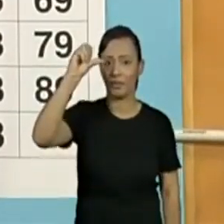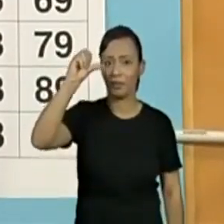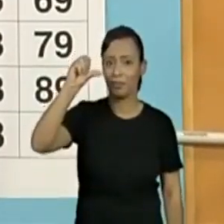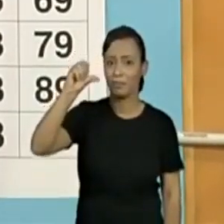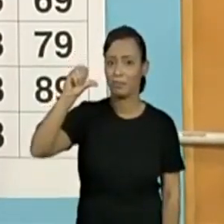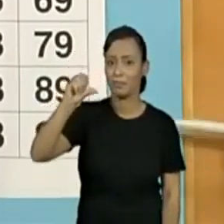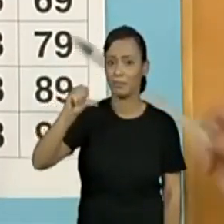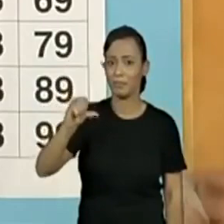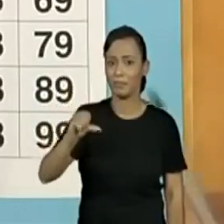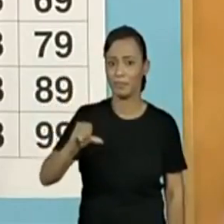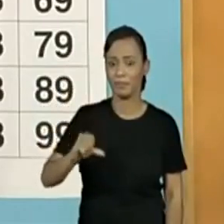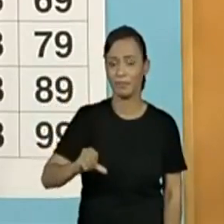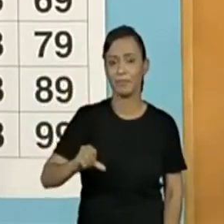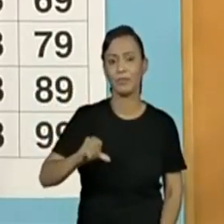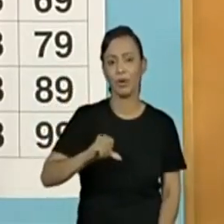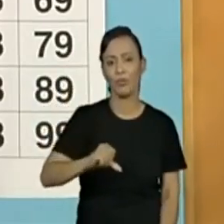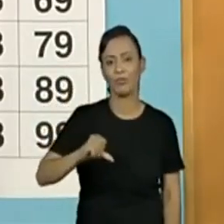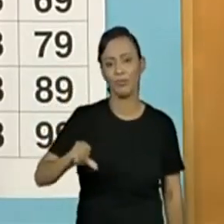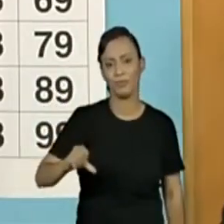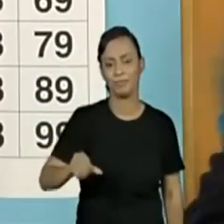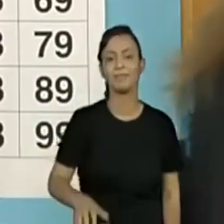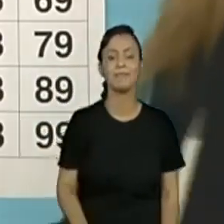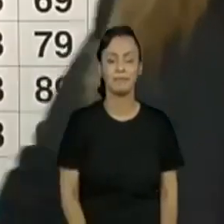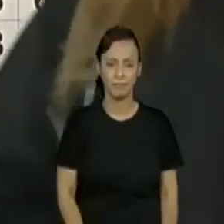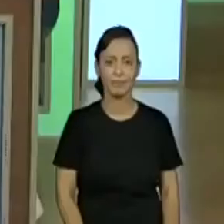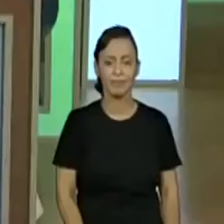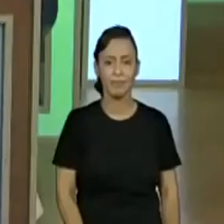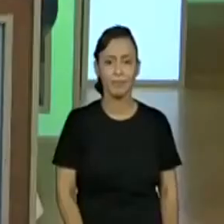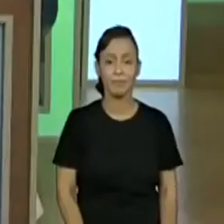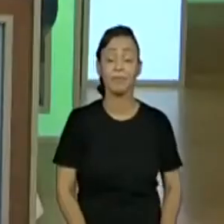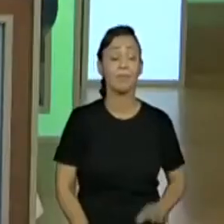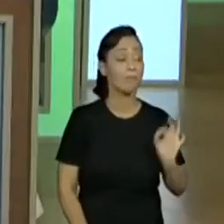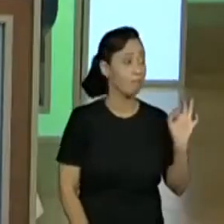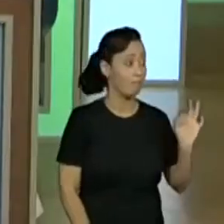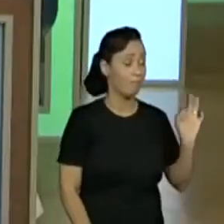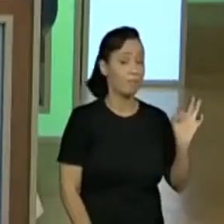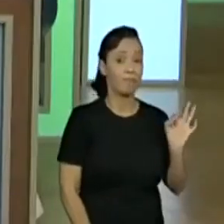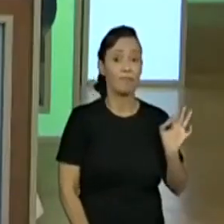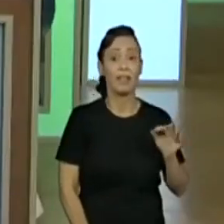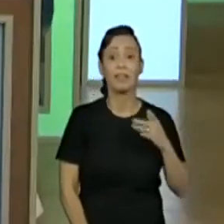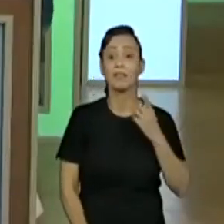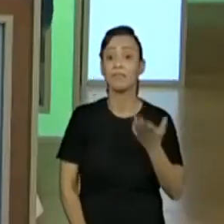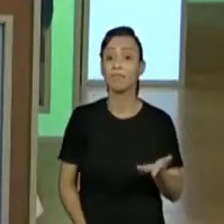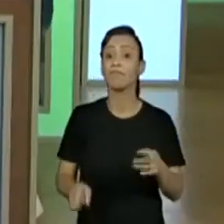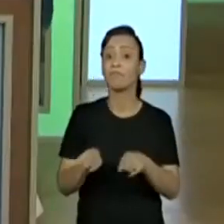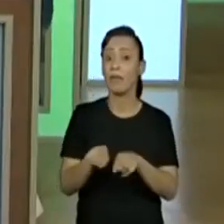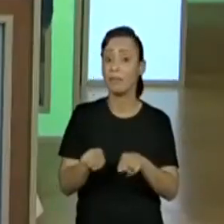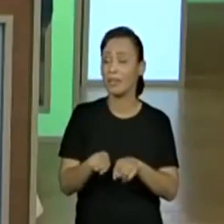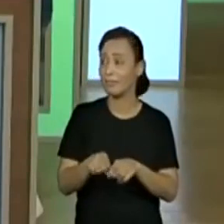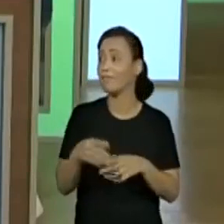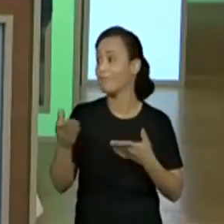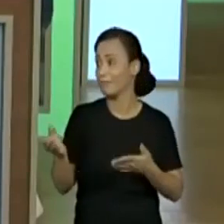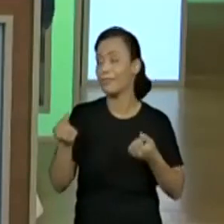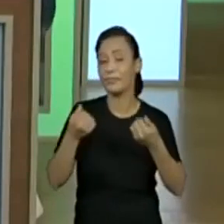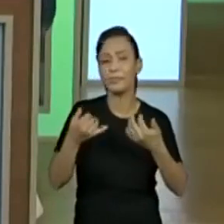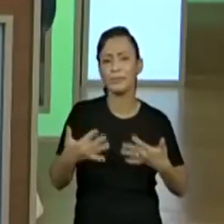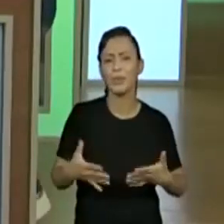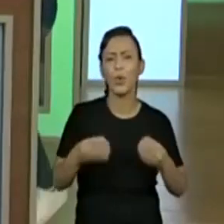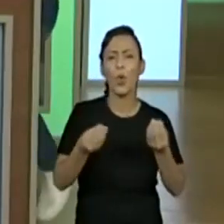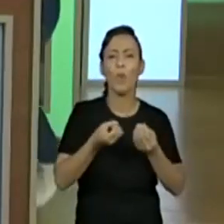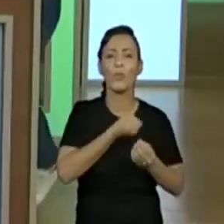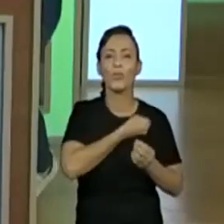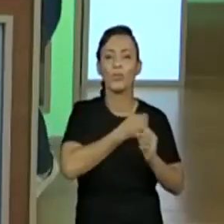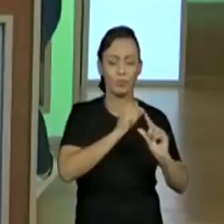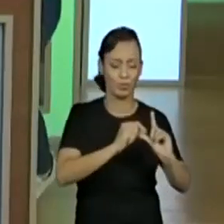em 9, ok? E agora, pensando no que você falou de crescente e decrescente, isso, você até